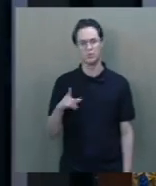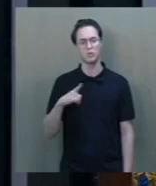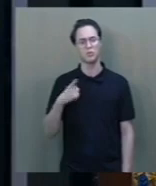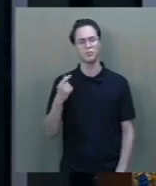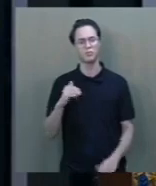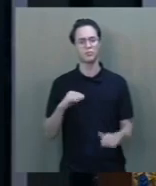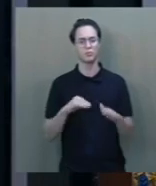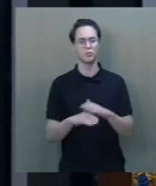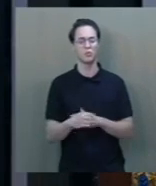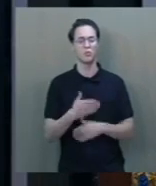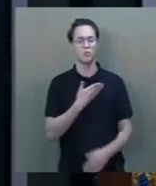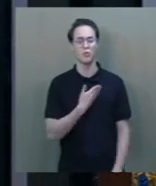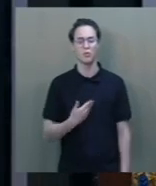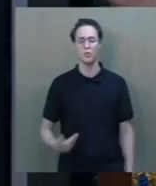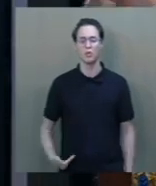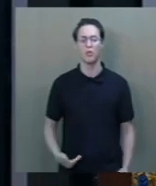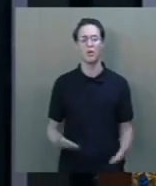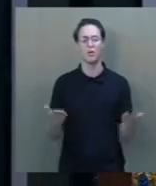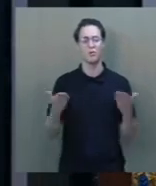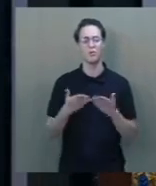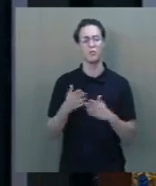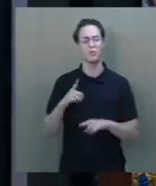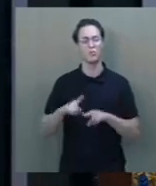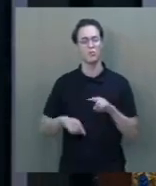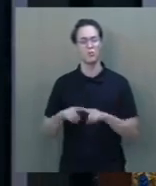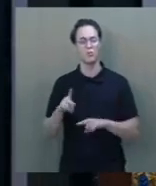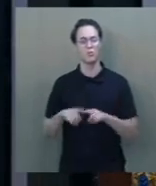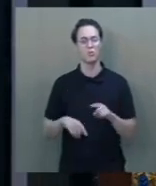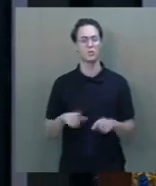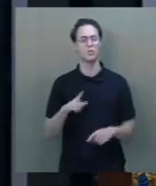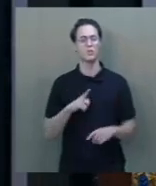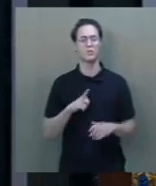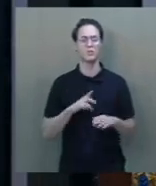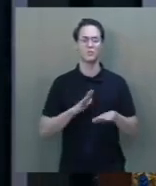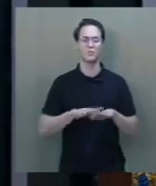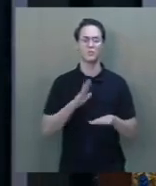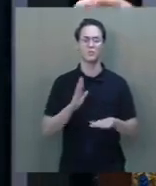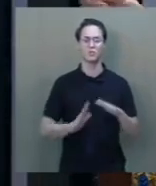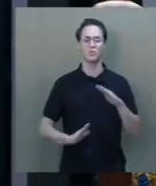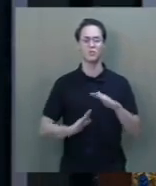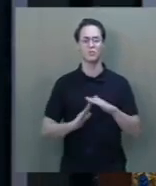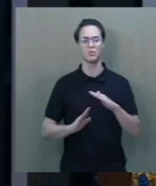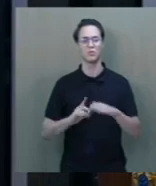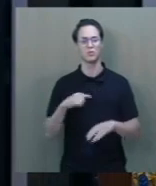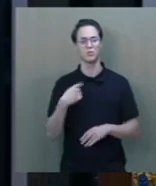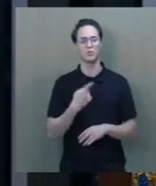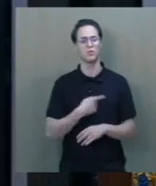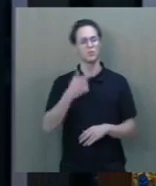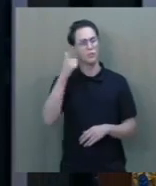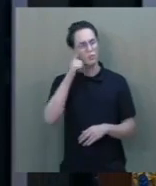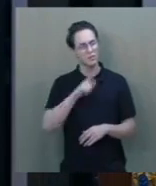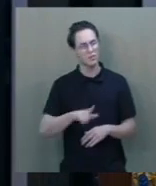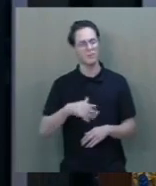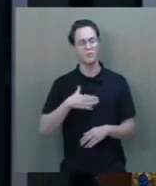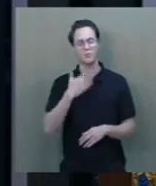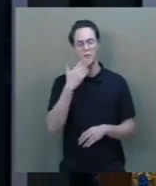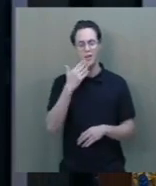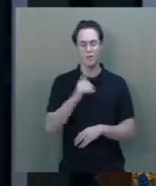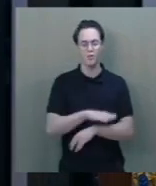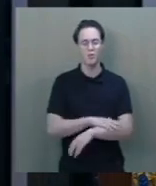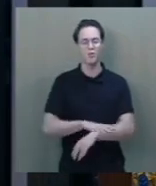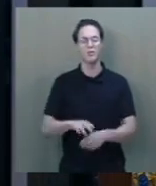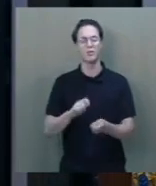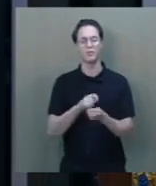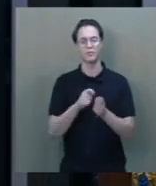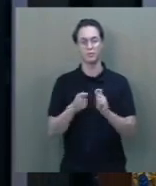atual instrumentos para que ela ficasse mais restritiva, e nós conseguimos furar esse bloqueio e fizemos com que